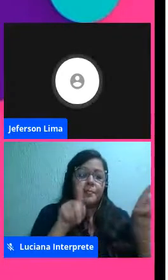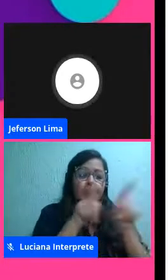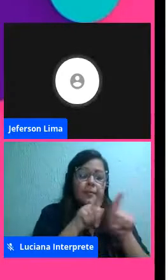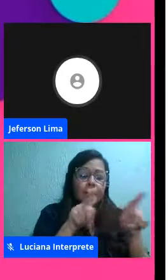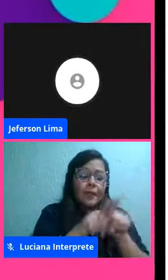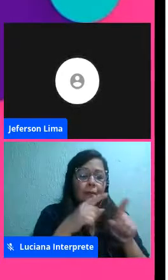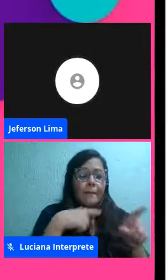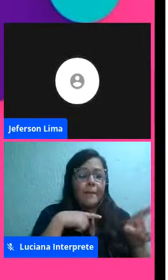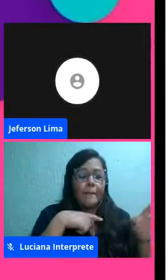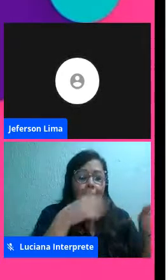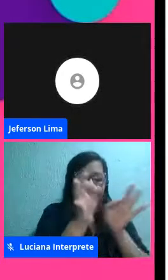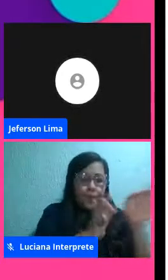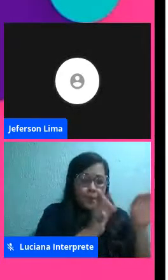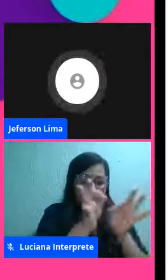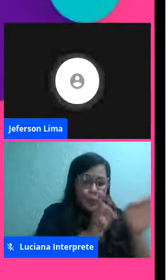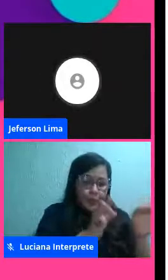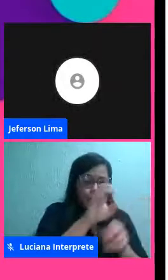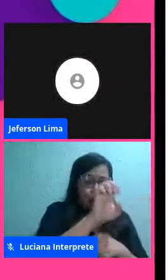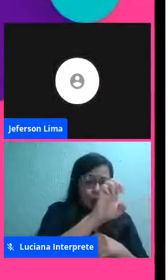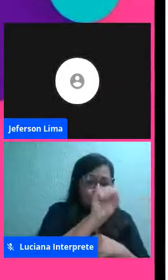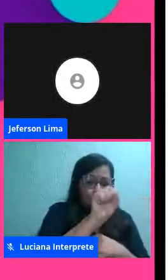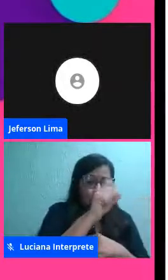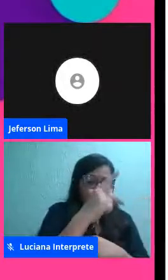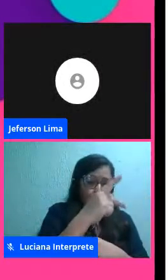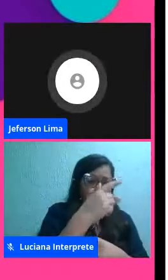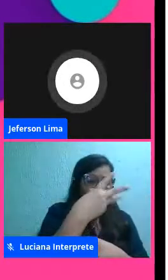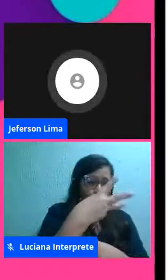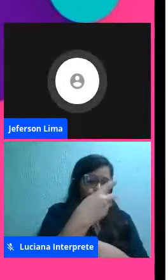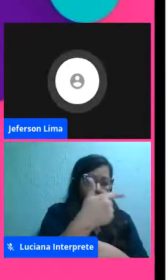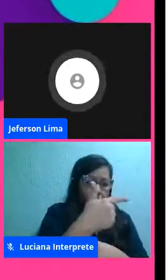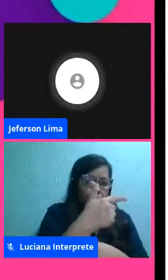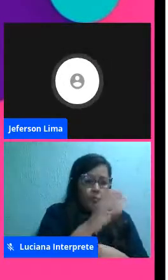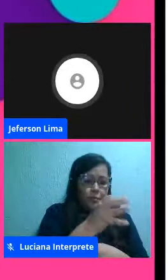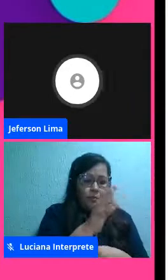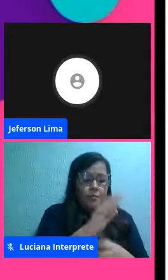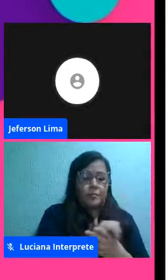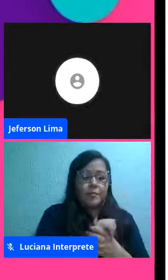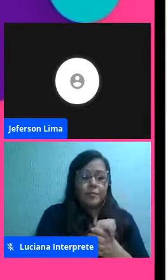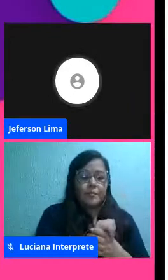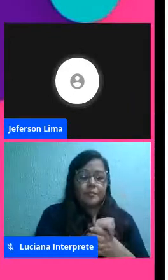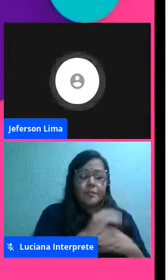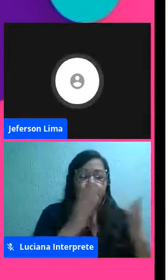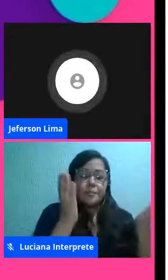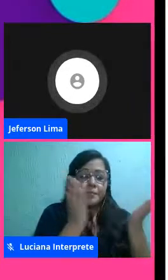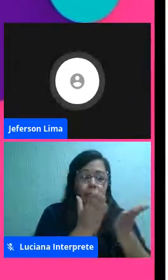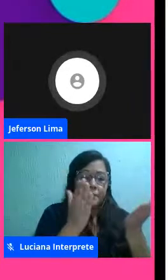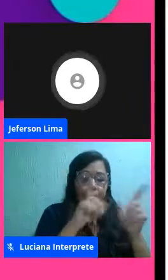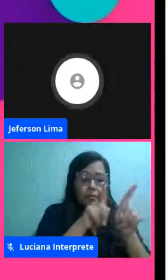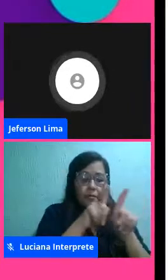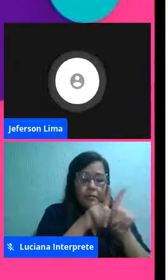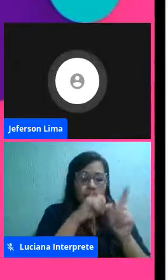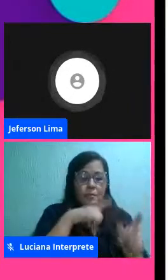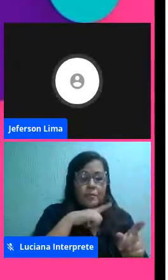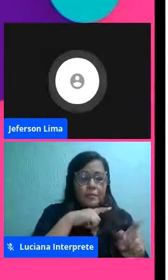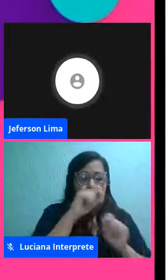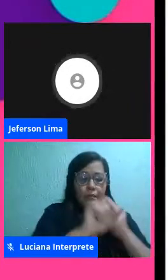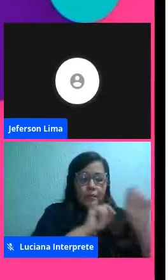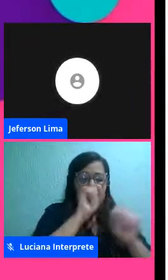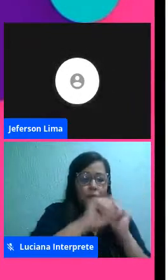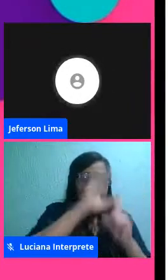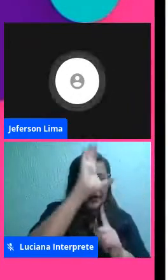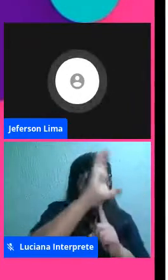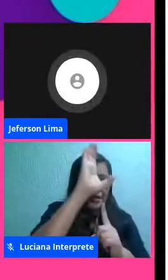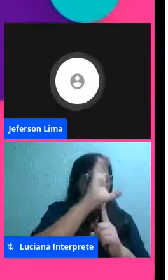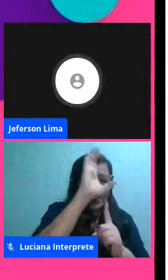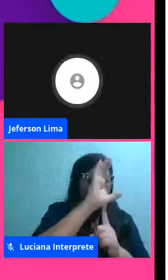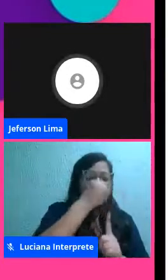de SP32, tranquilinho? E aí agora dá um pouquinho aqui de circuitos elétricos, né, para a gente finalizar essa comparação e